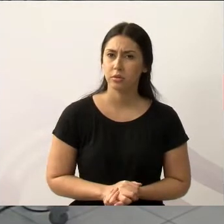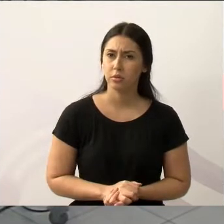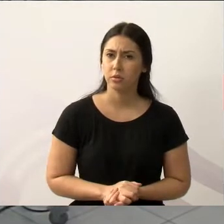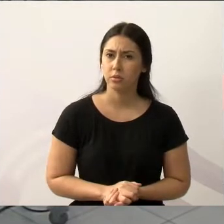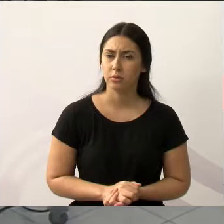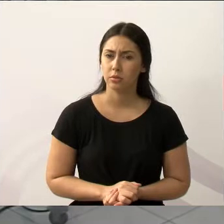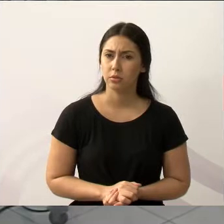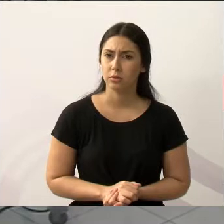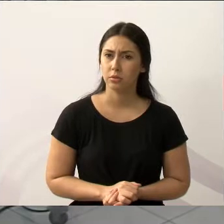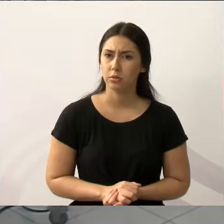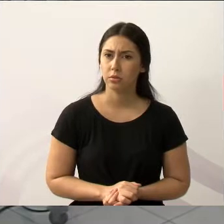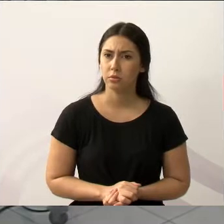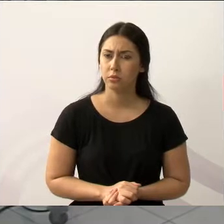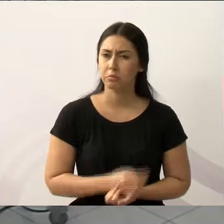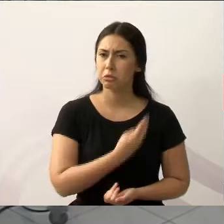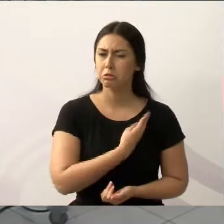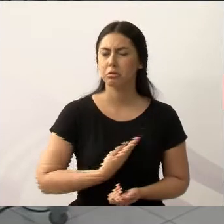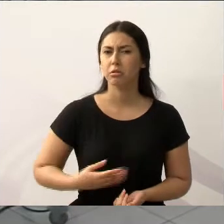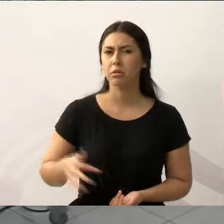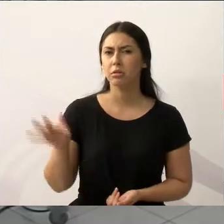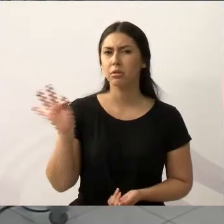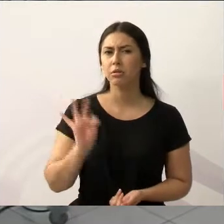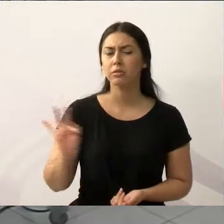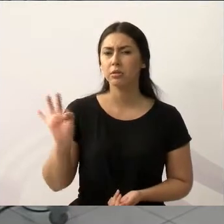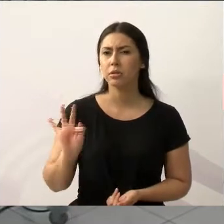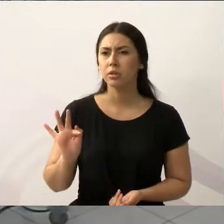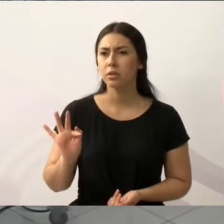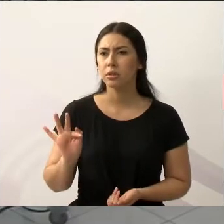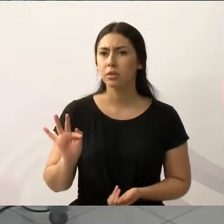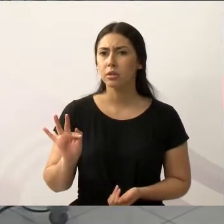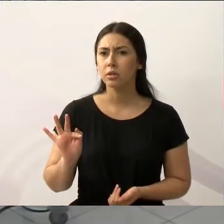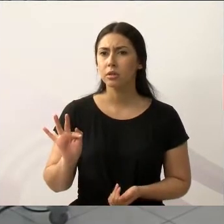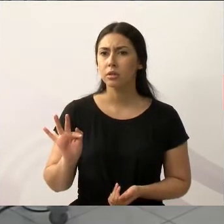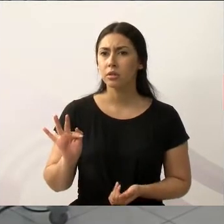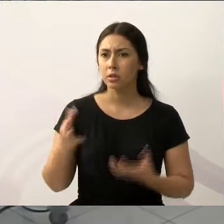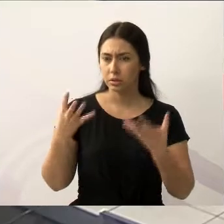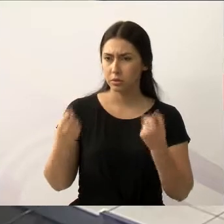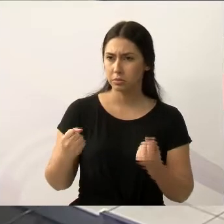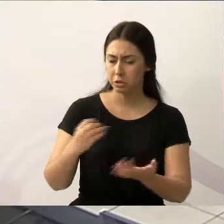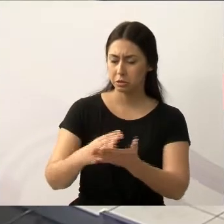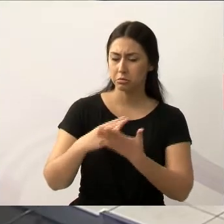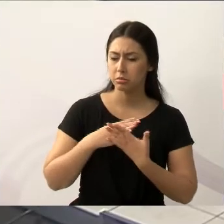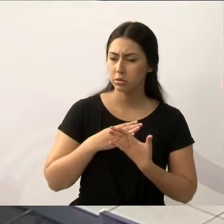E do Estado, então, não vão ser alcançados por esse benefício?